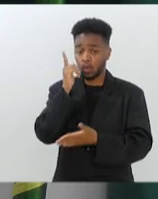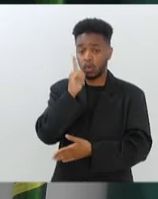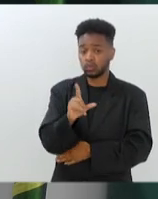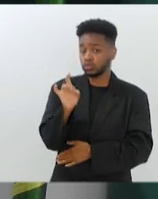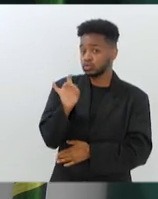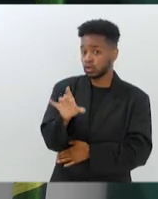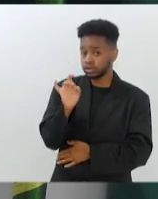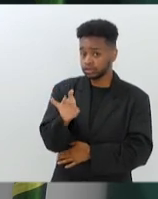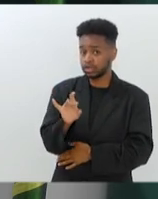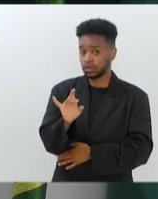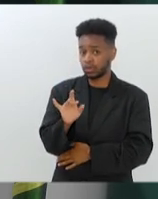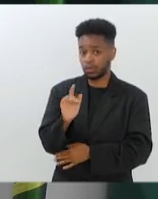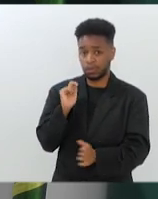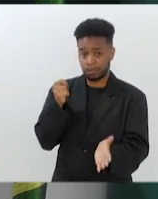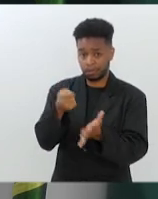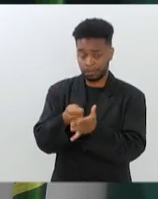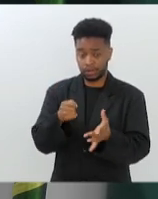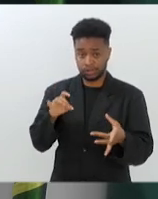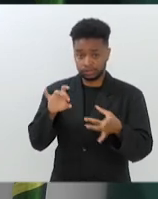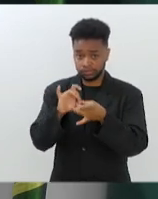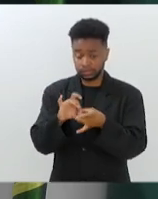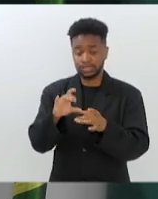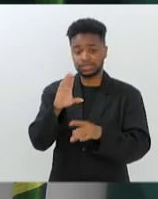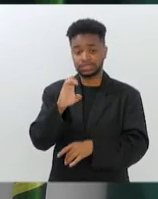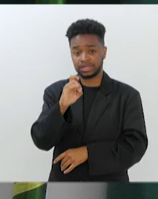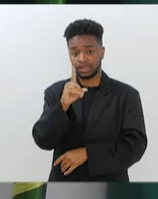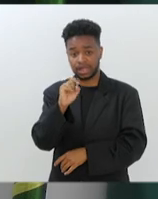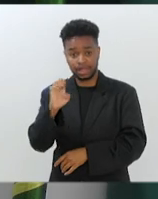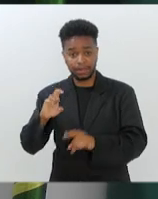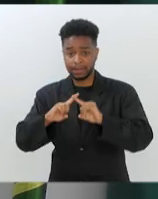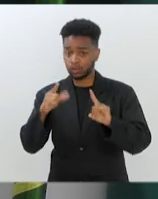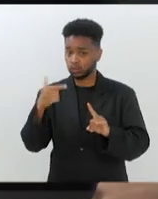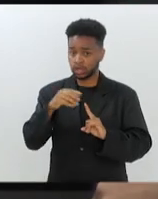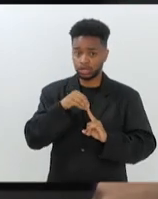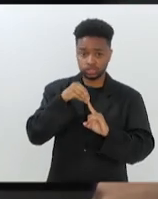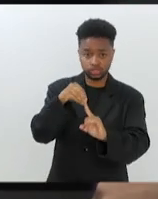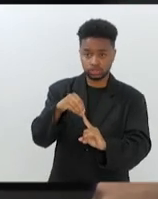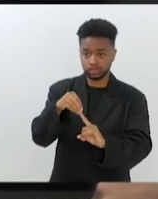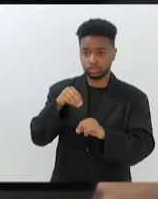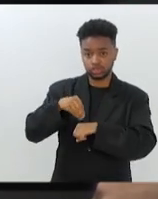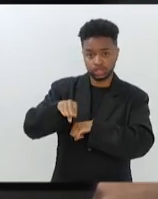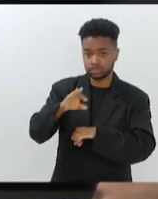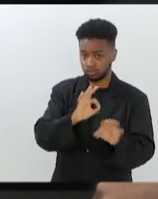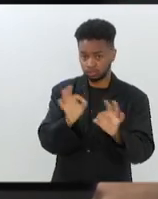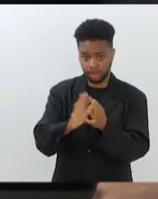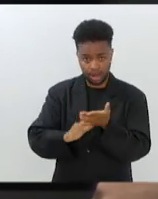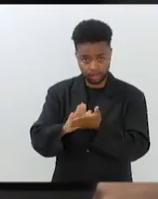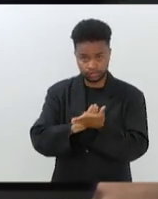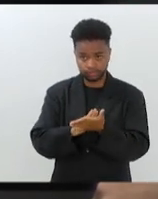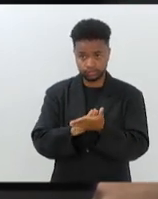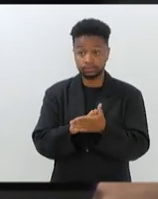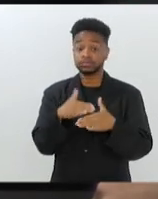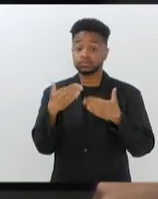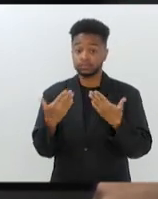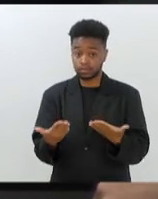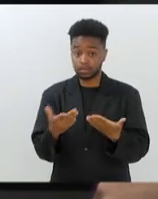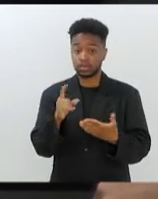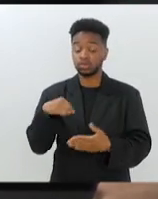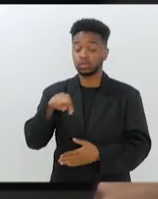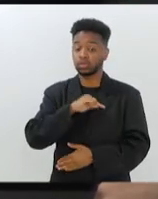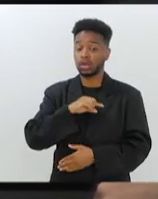próprio patrocínio da cidade sem indicação política indicação de algum diretor então a gente Esse foi a gente